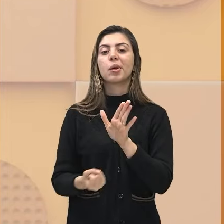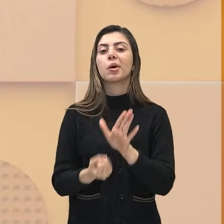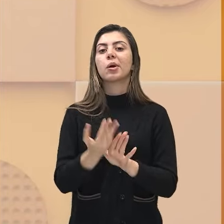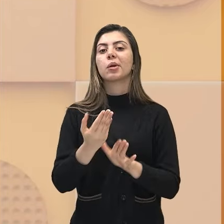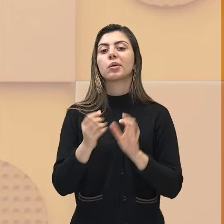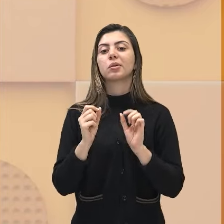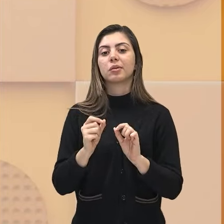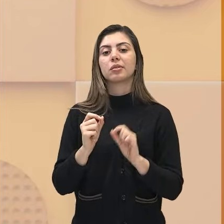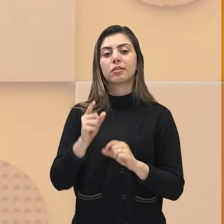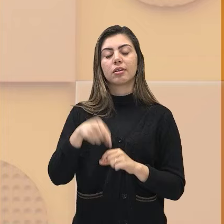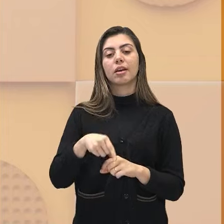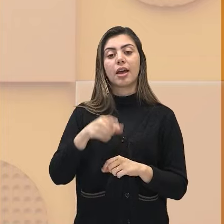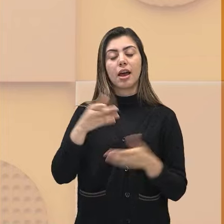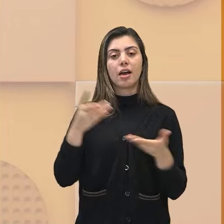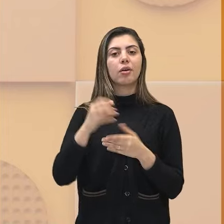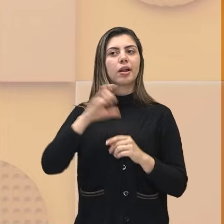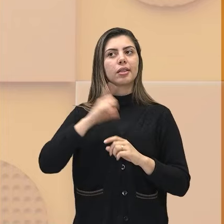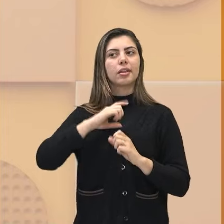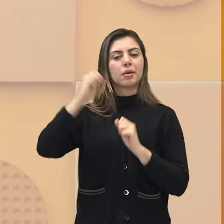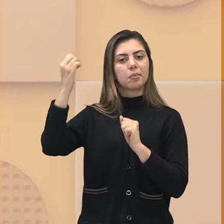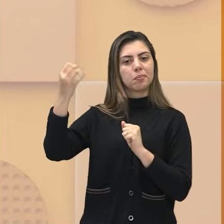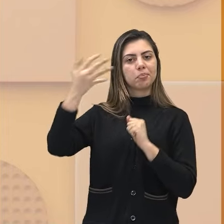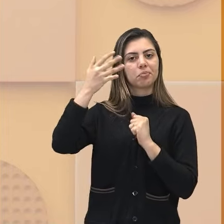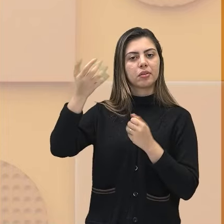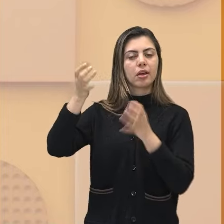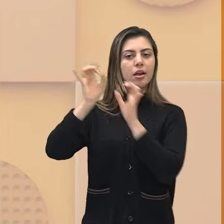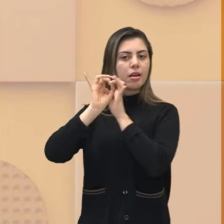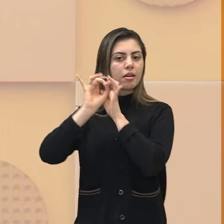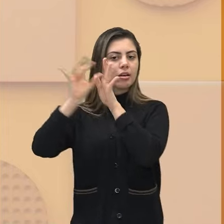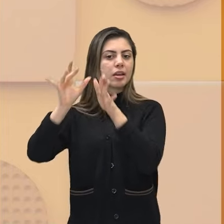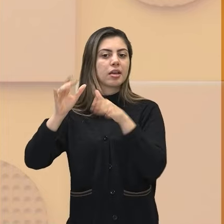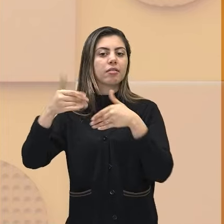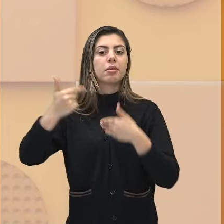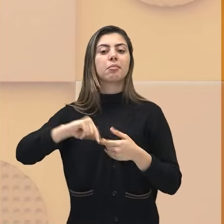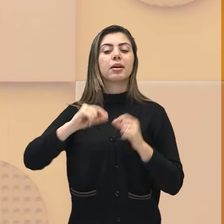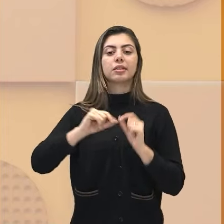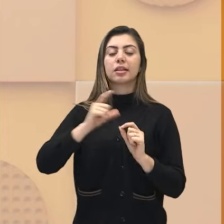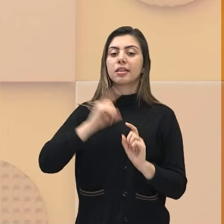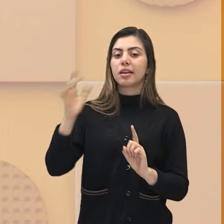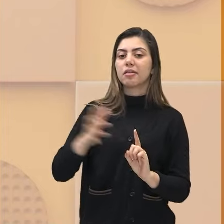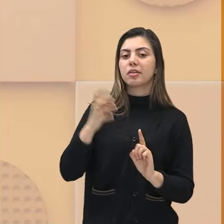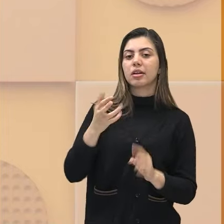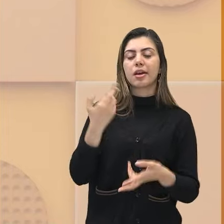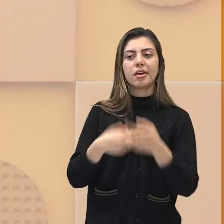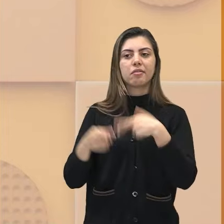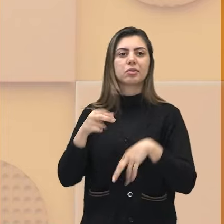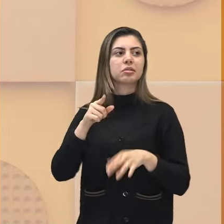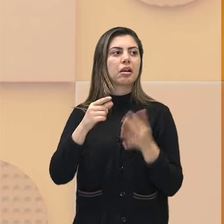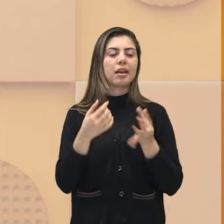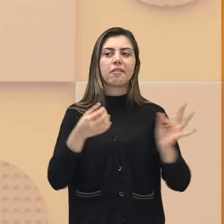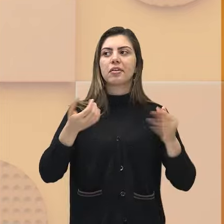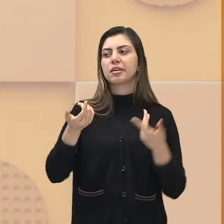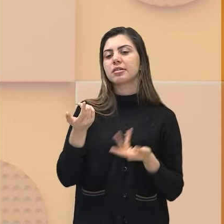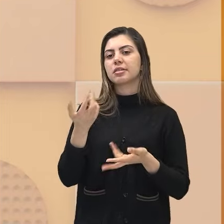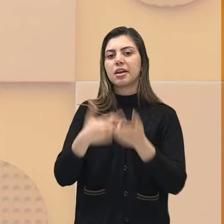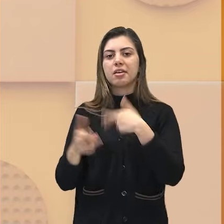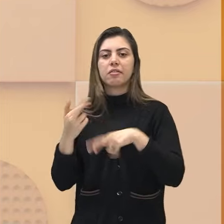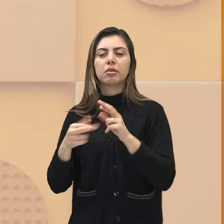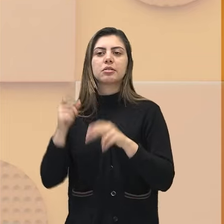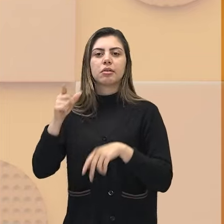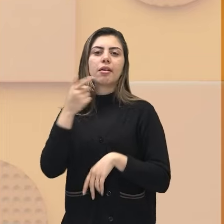Com o surgimento do pensamento iluminista, influenciando movimentos de revoluções como na França, na Inglaterra,